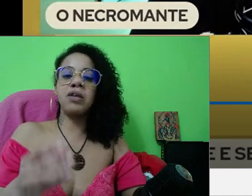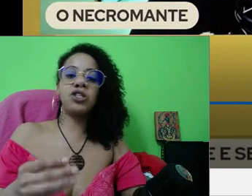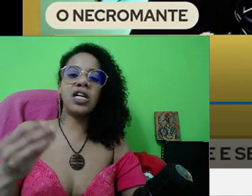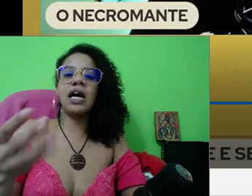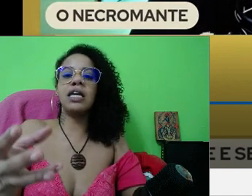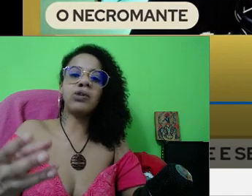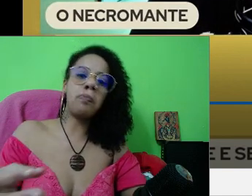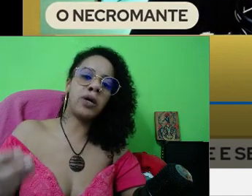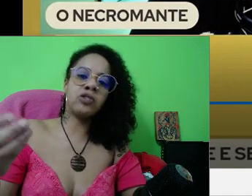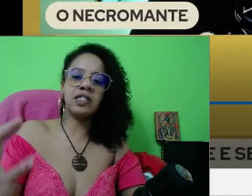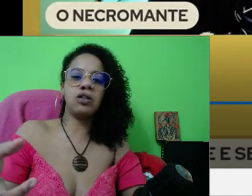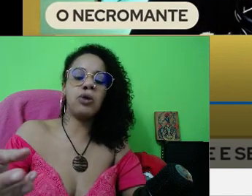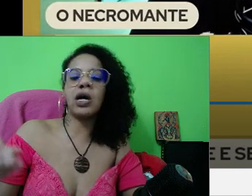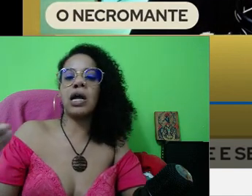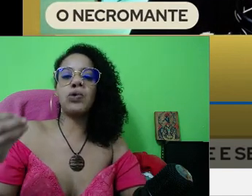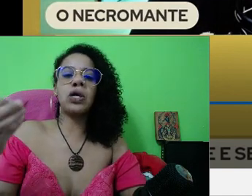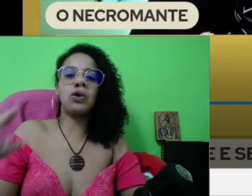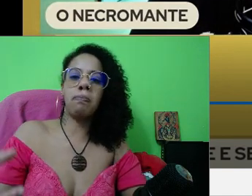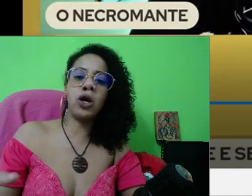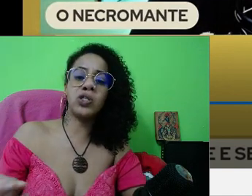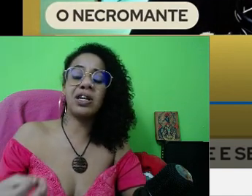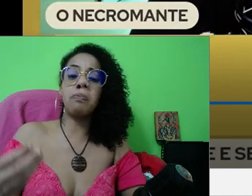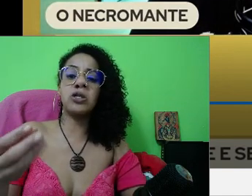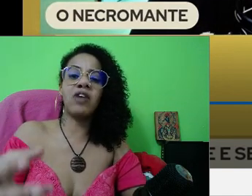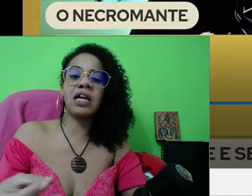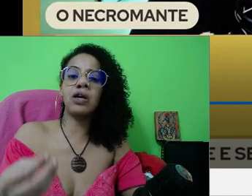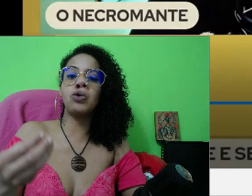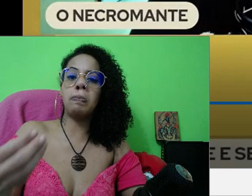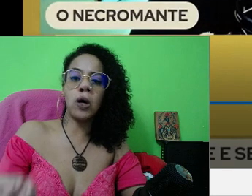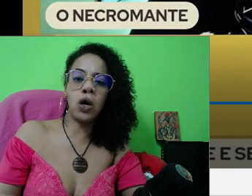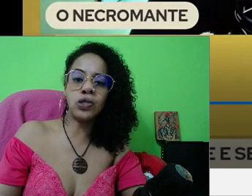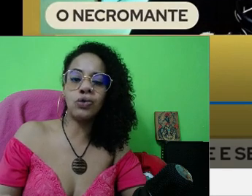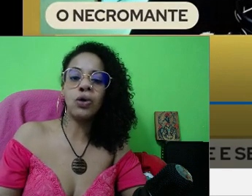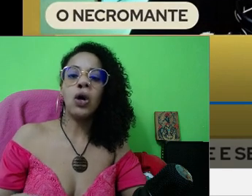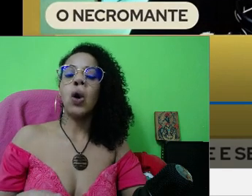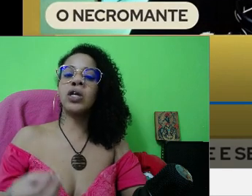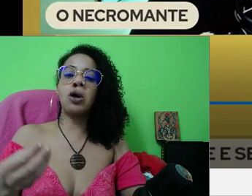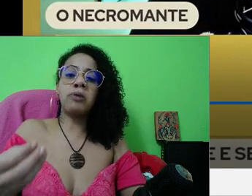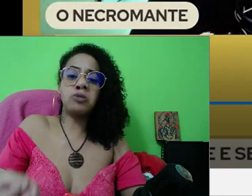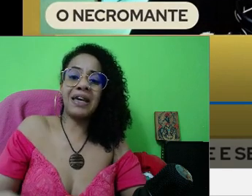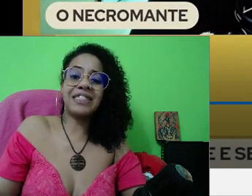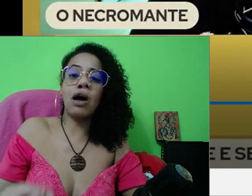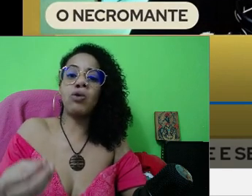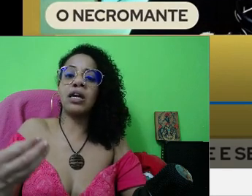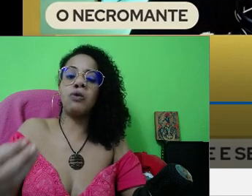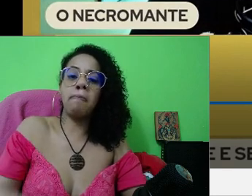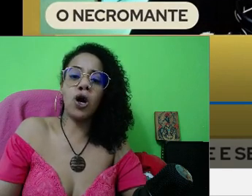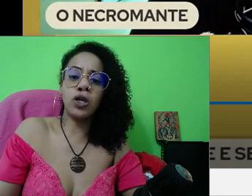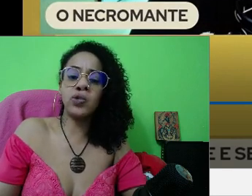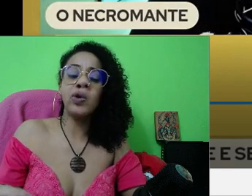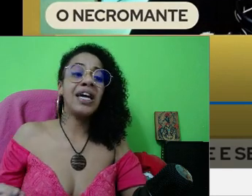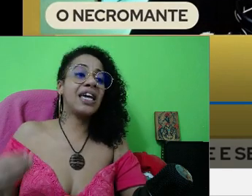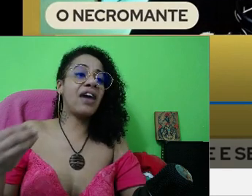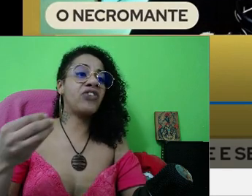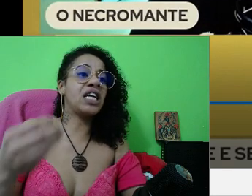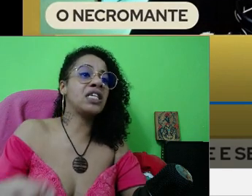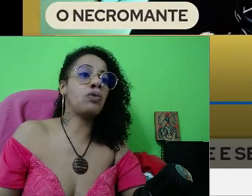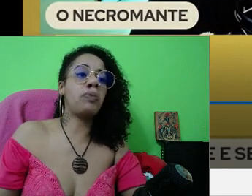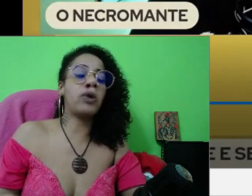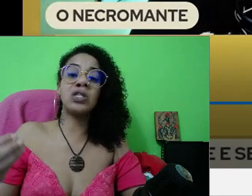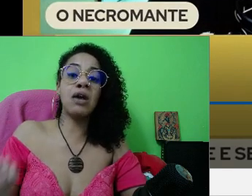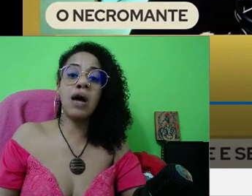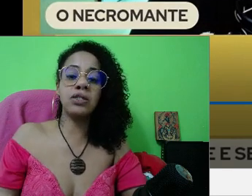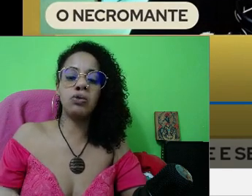me diga aí o que eu posso fazer no meu canal que que eu não posso o que que eu posso falar aqui que eu não posso o que que eu posso pensar o que que eu não posso que